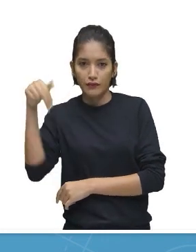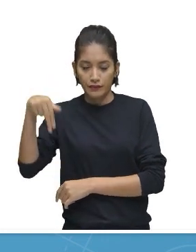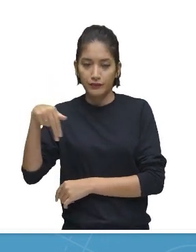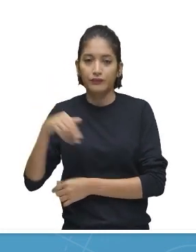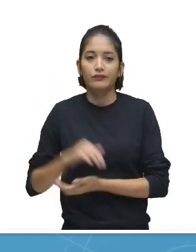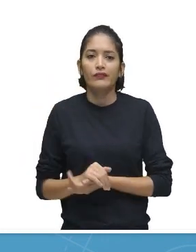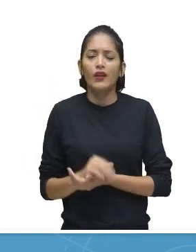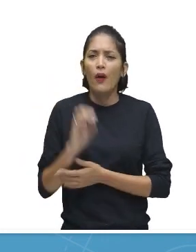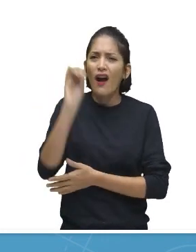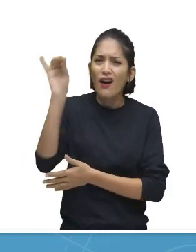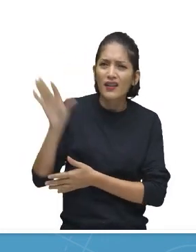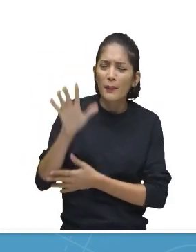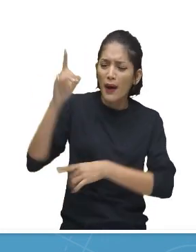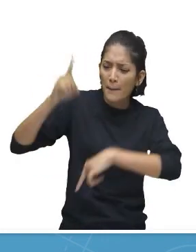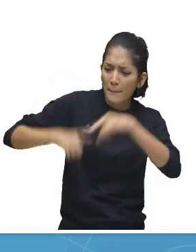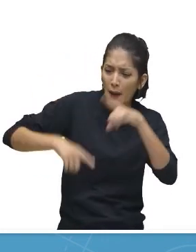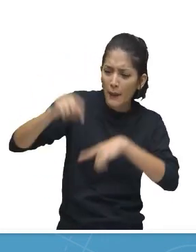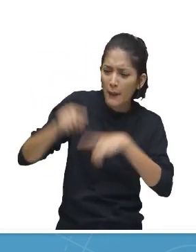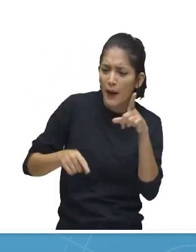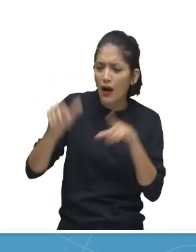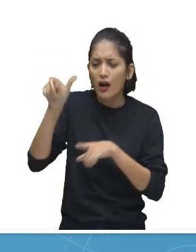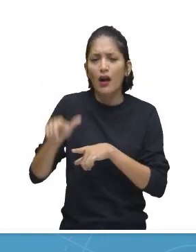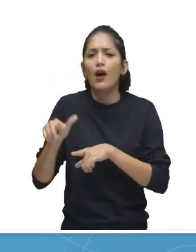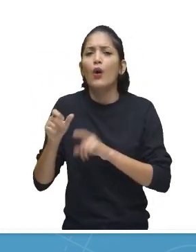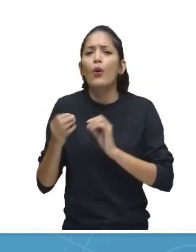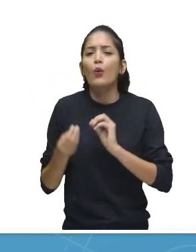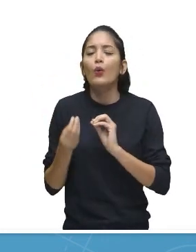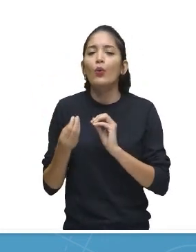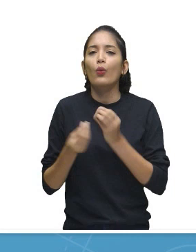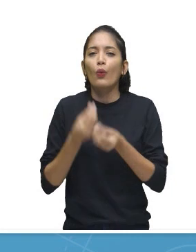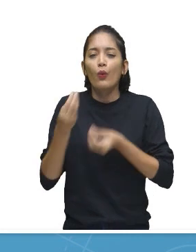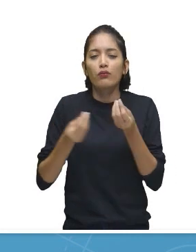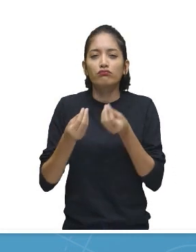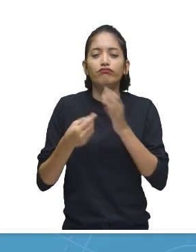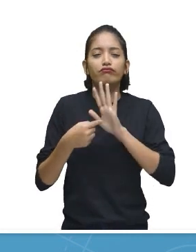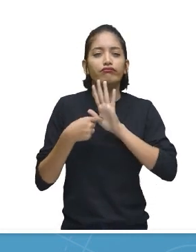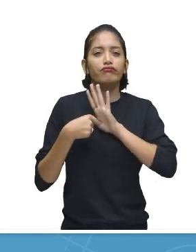as imagens, as personagens começam a ter